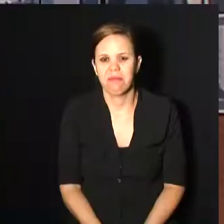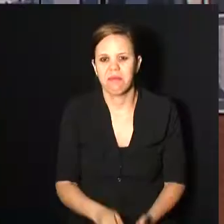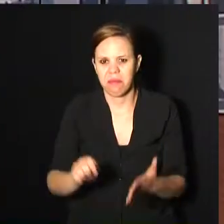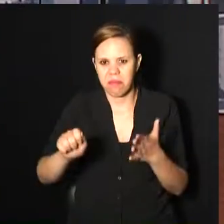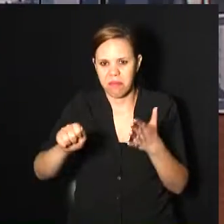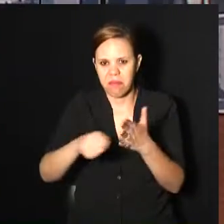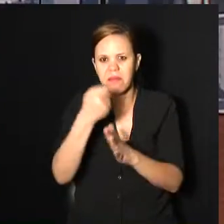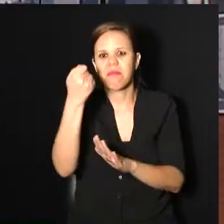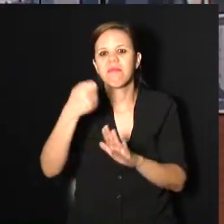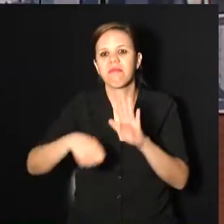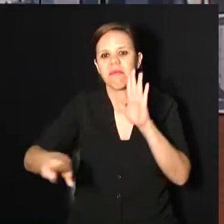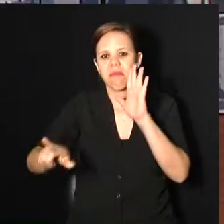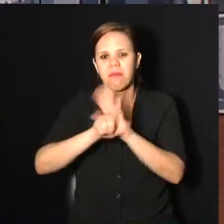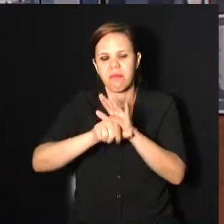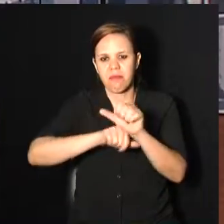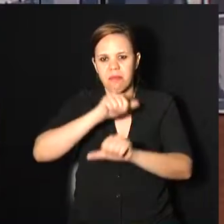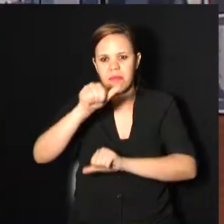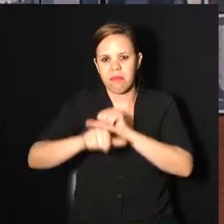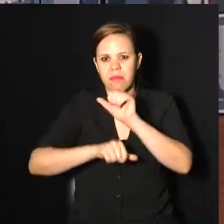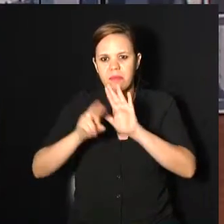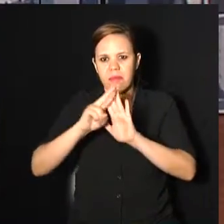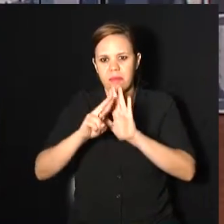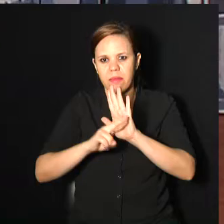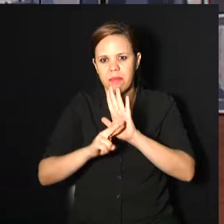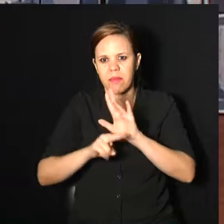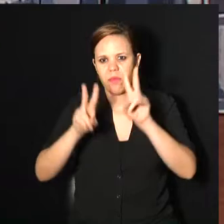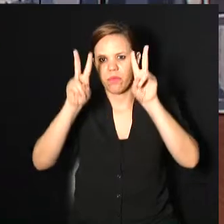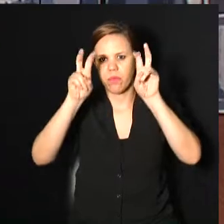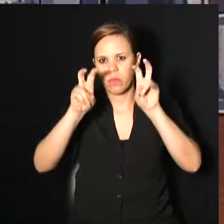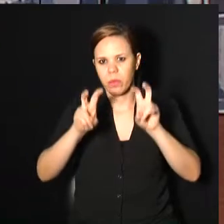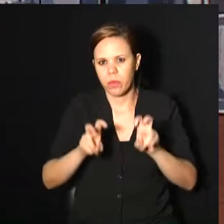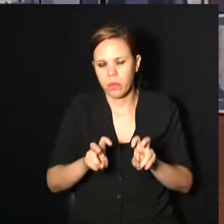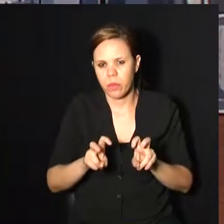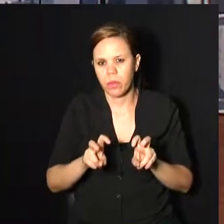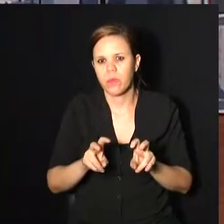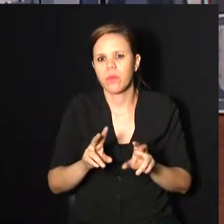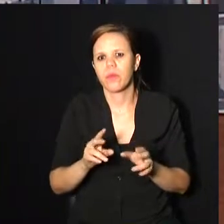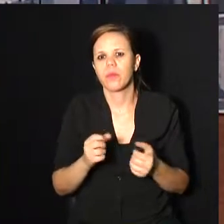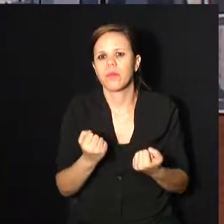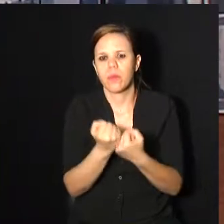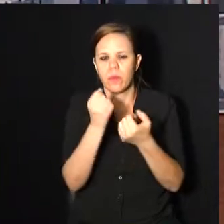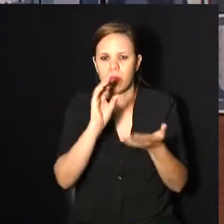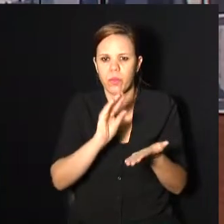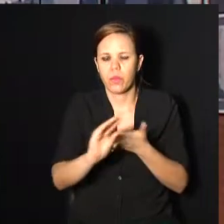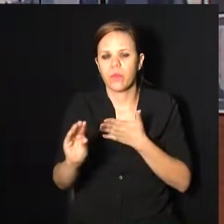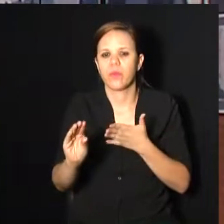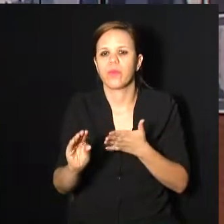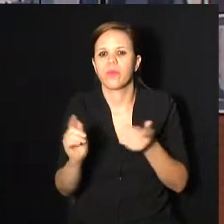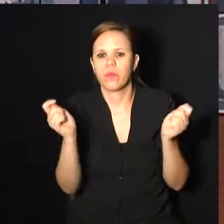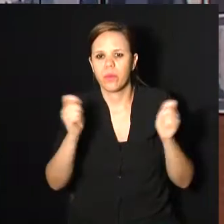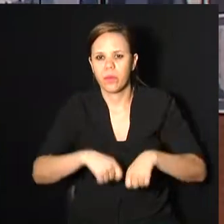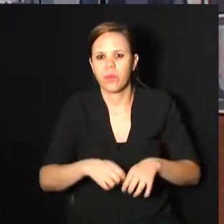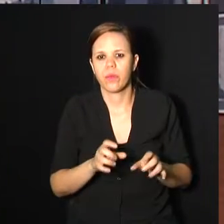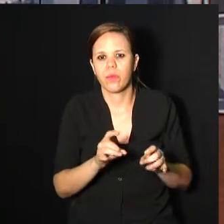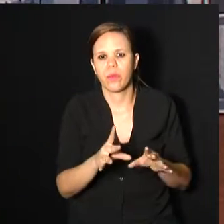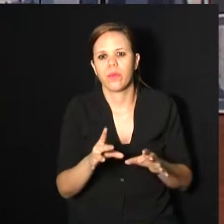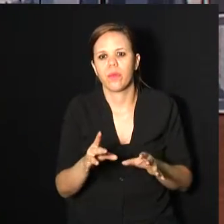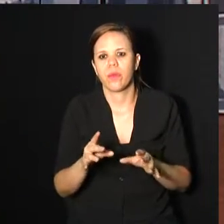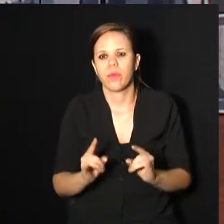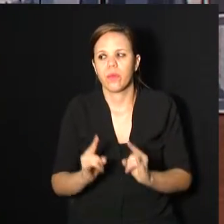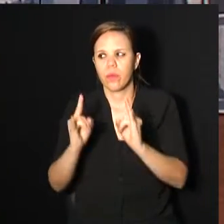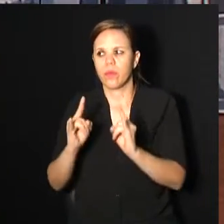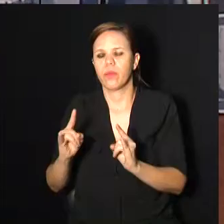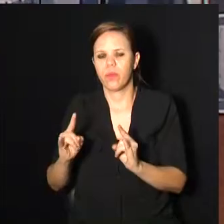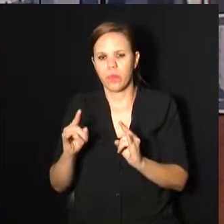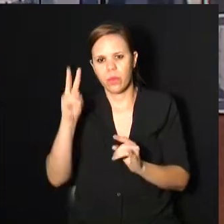Sancionada a lei que altera a norma sobre o investimento de venda do potencial construtivo em imóveis históricos e de